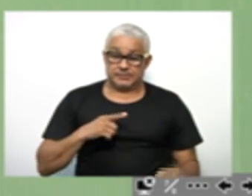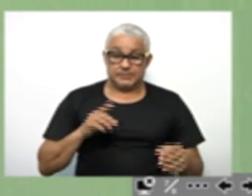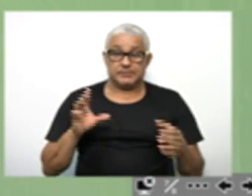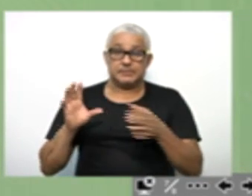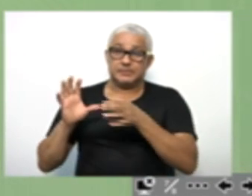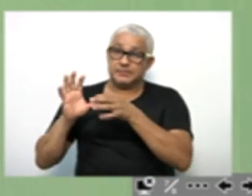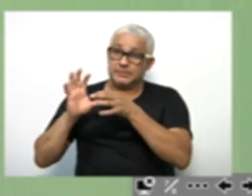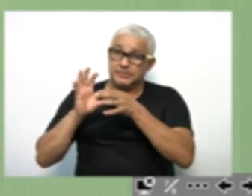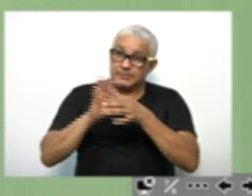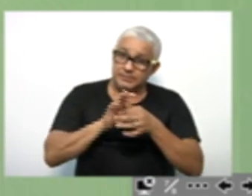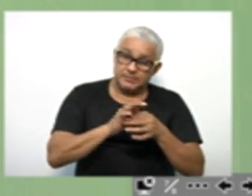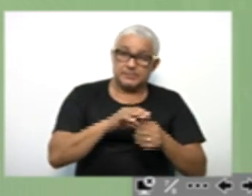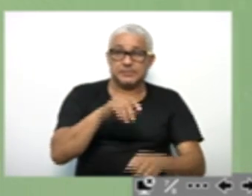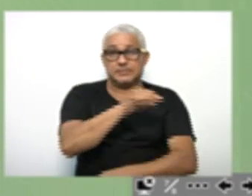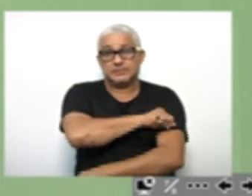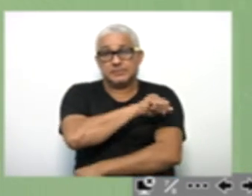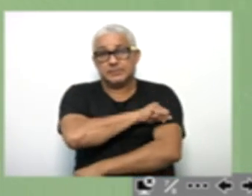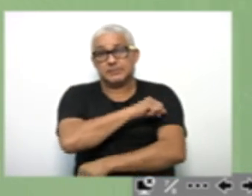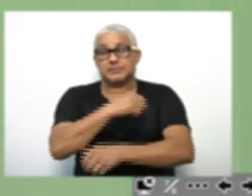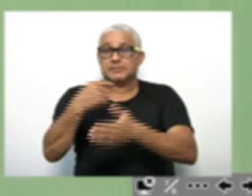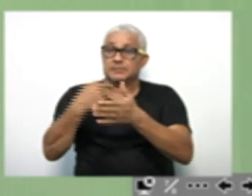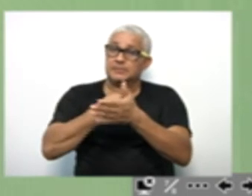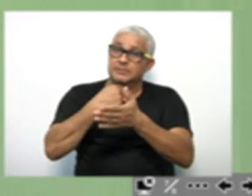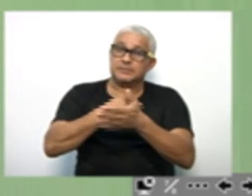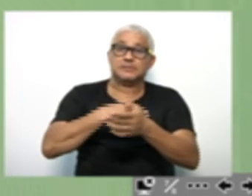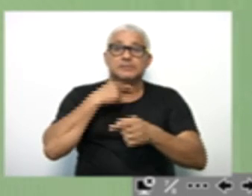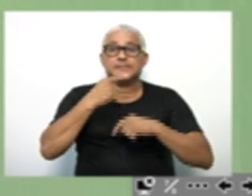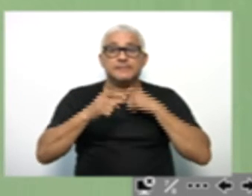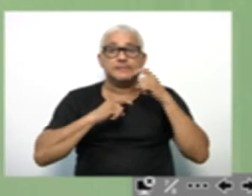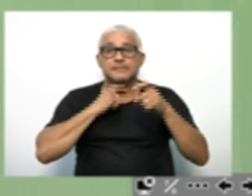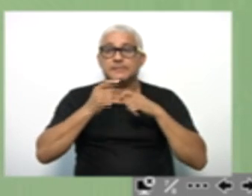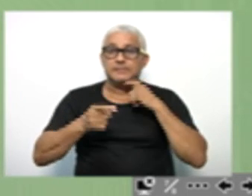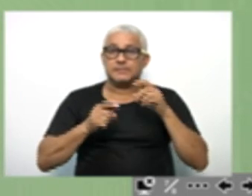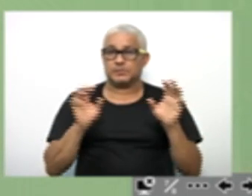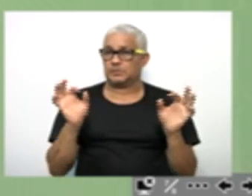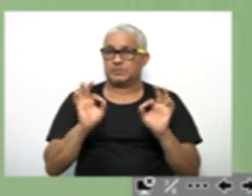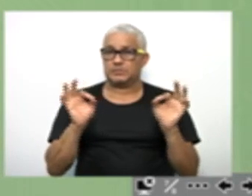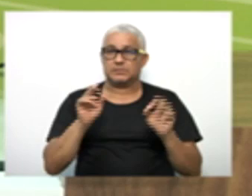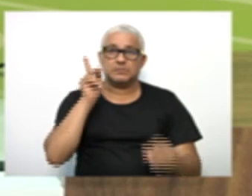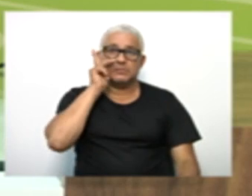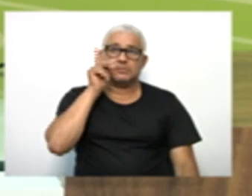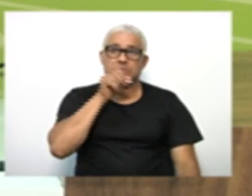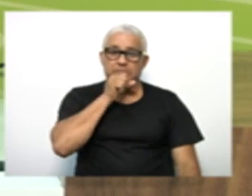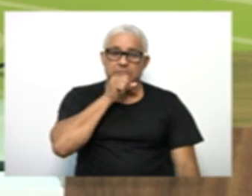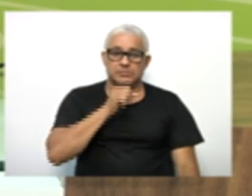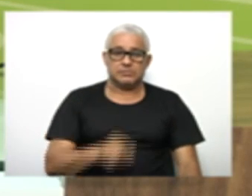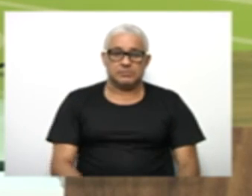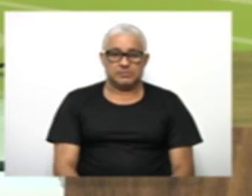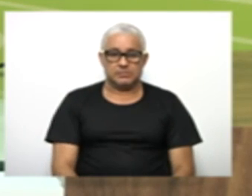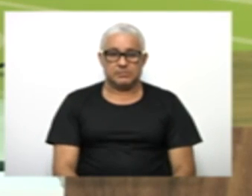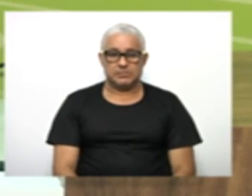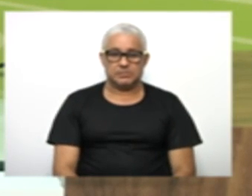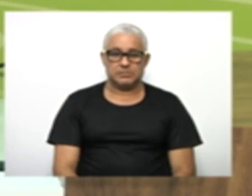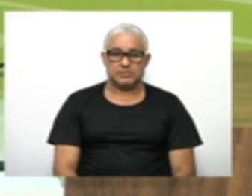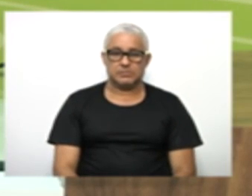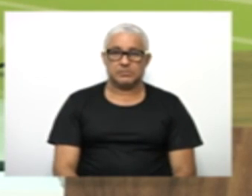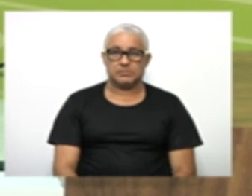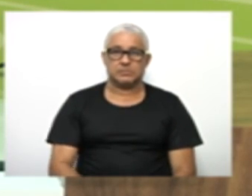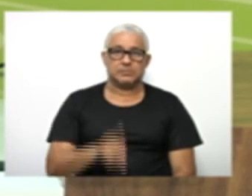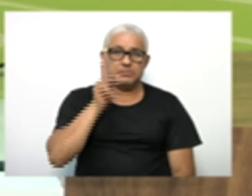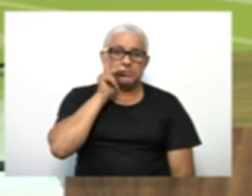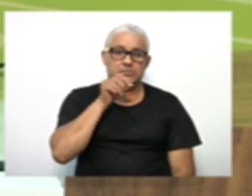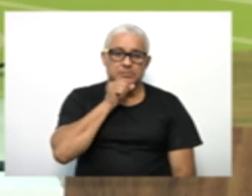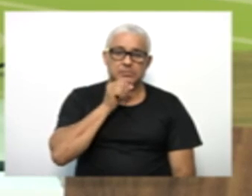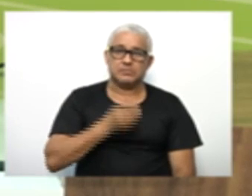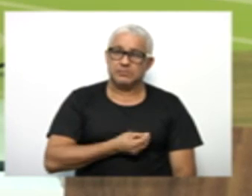contextualização dos nossos alunos, questionamentos, dúvidas? Não, Porto Velho, o nosso polo de Porto Velho aqui